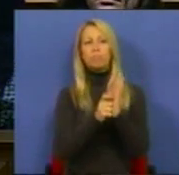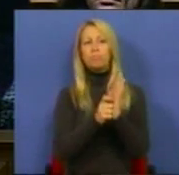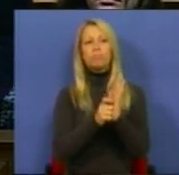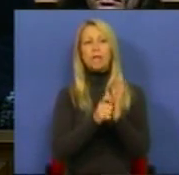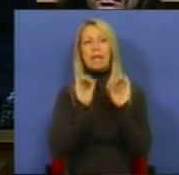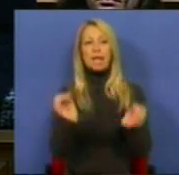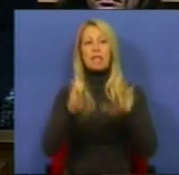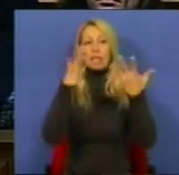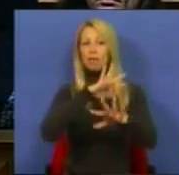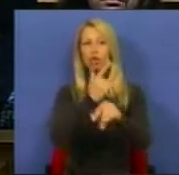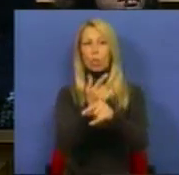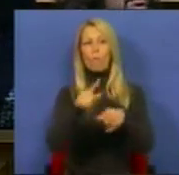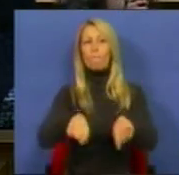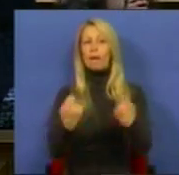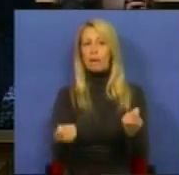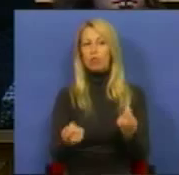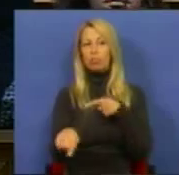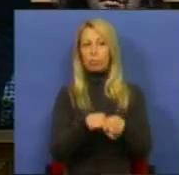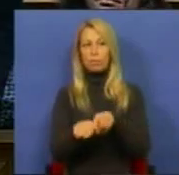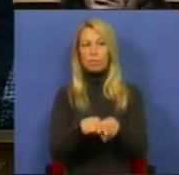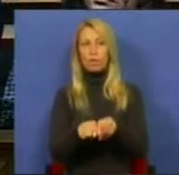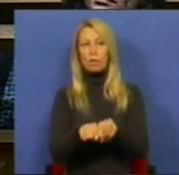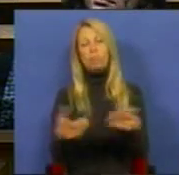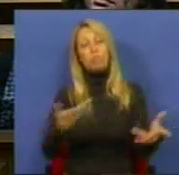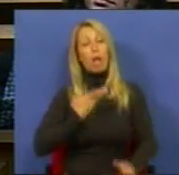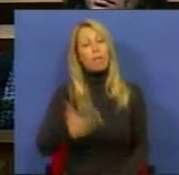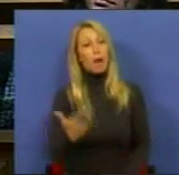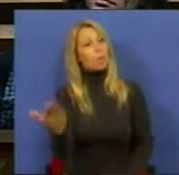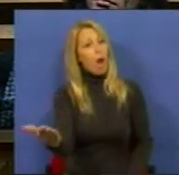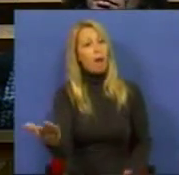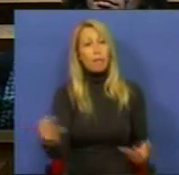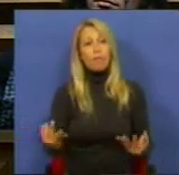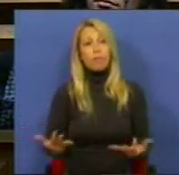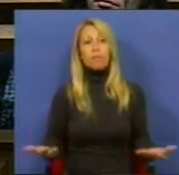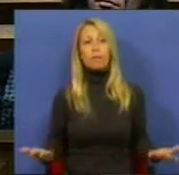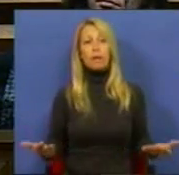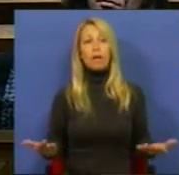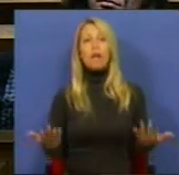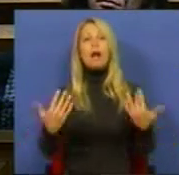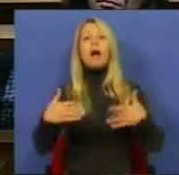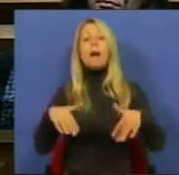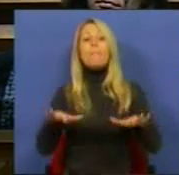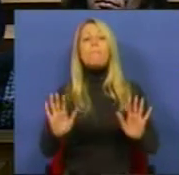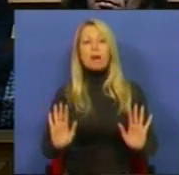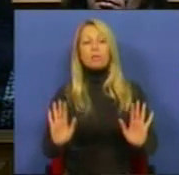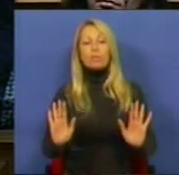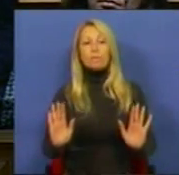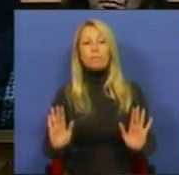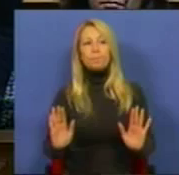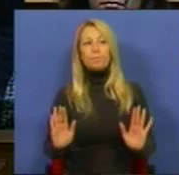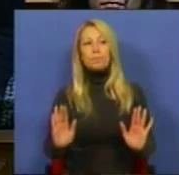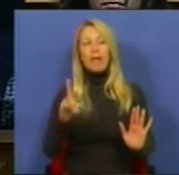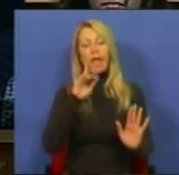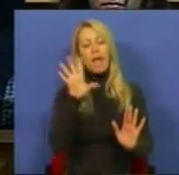de iniciativas de outros partidos. Tem esse direito. Seria, no entanto, em todo o caso,